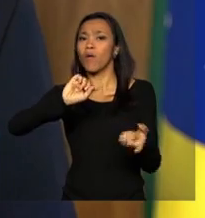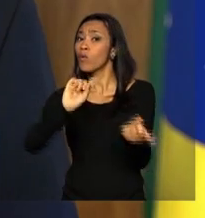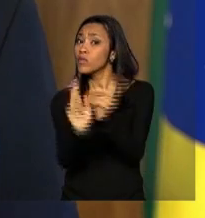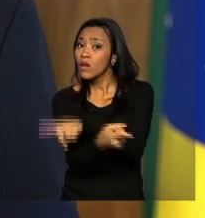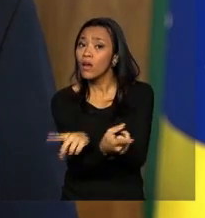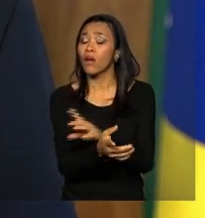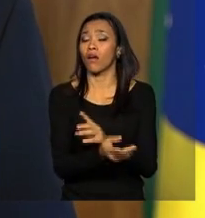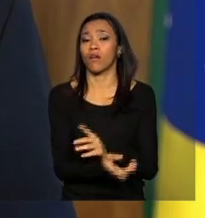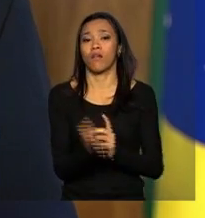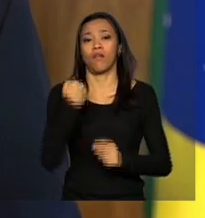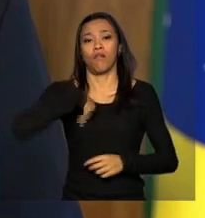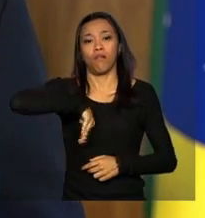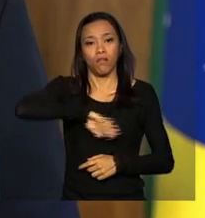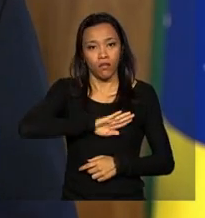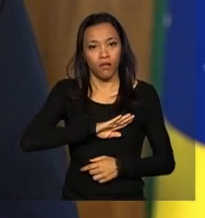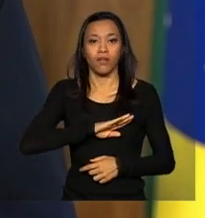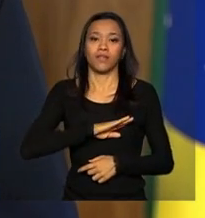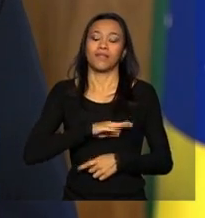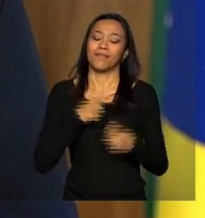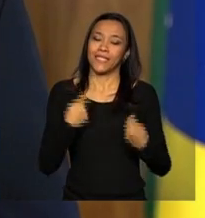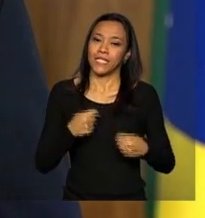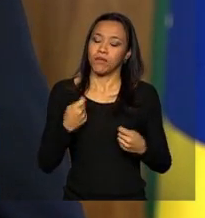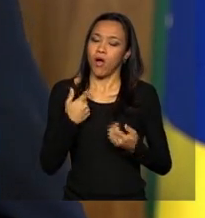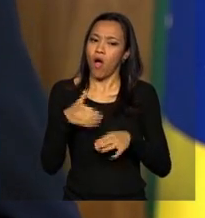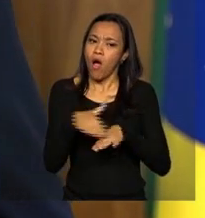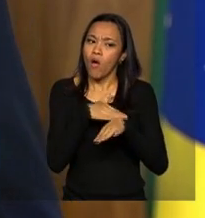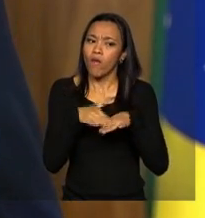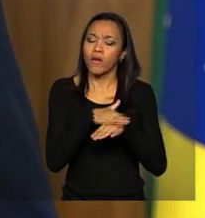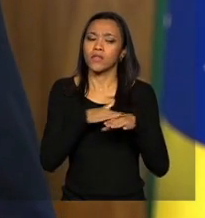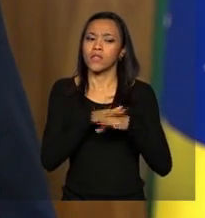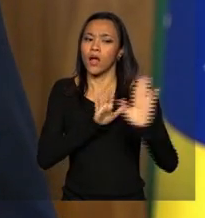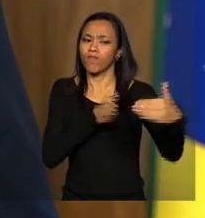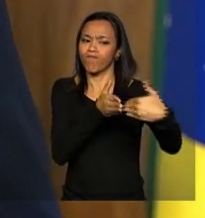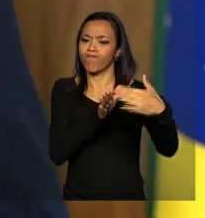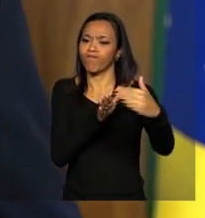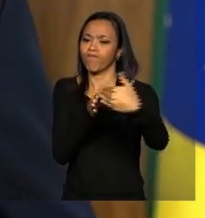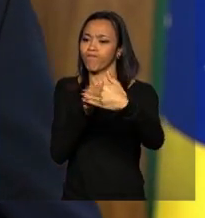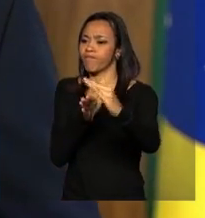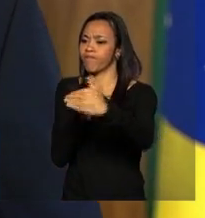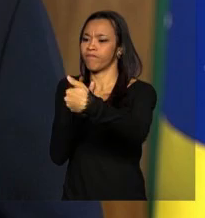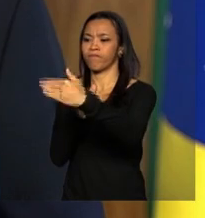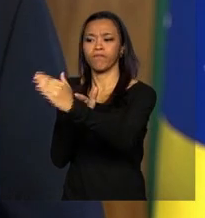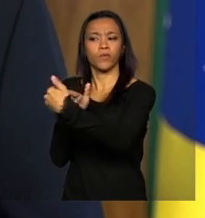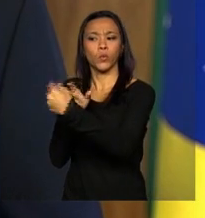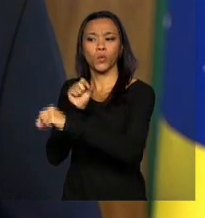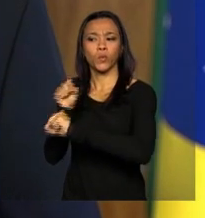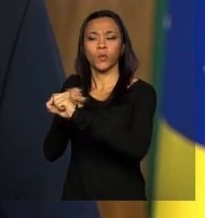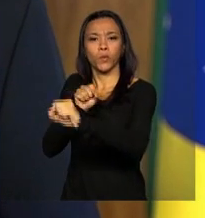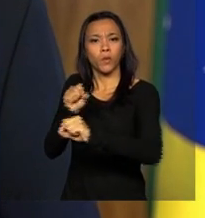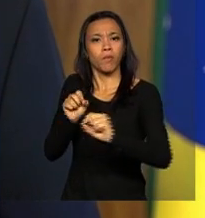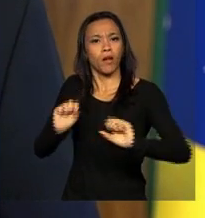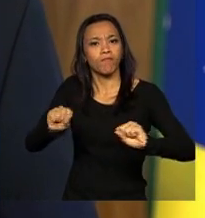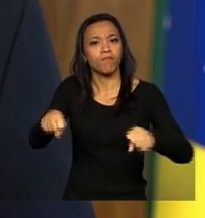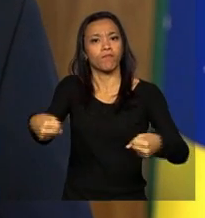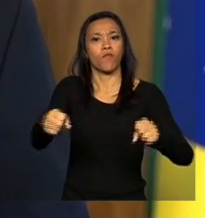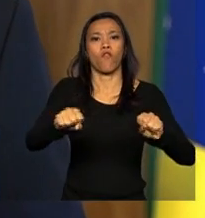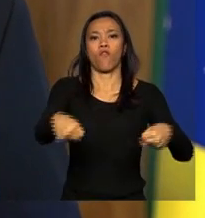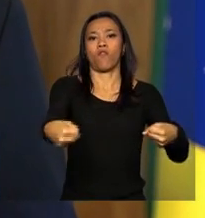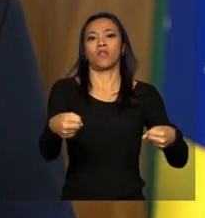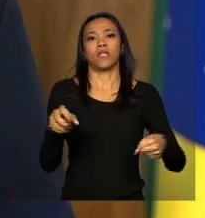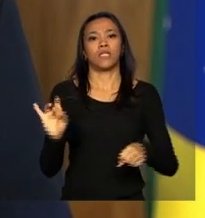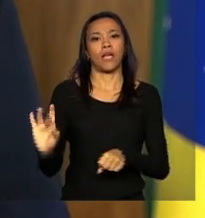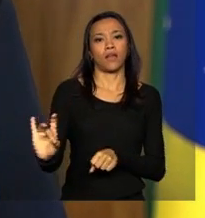é preciso fazer com que sejam mais sinceros, mais diretos, para resgatá-lo, animá-lo e